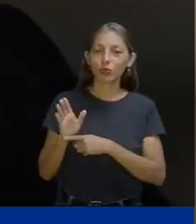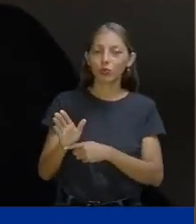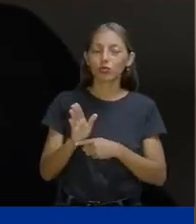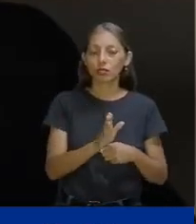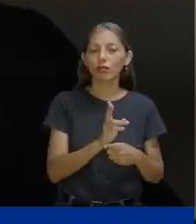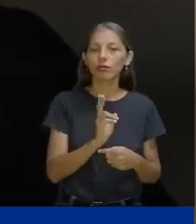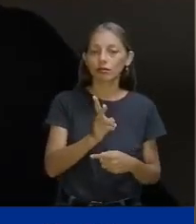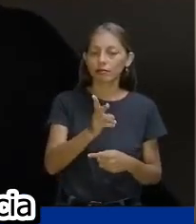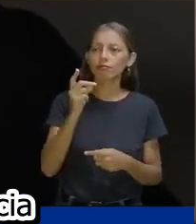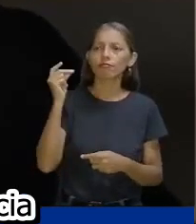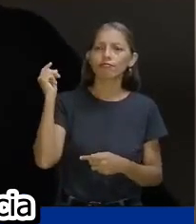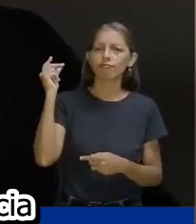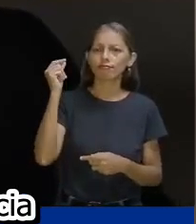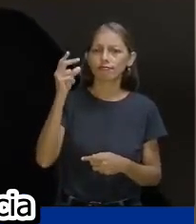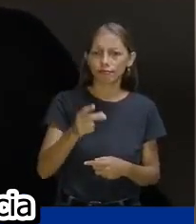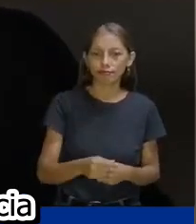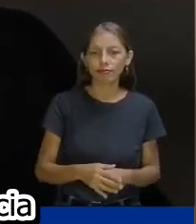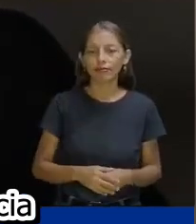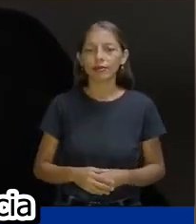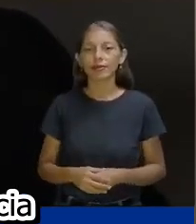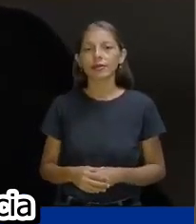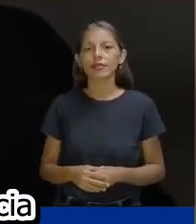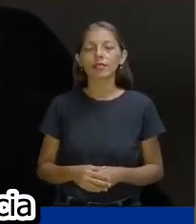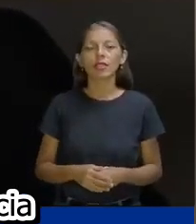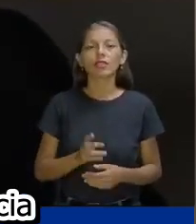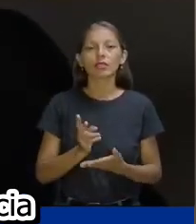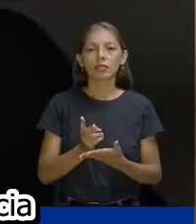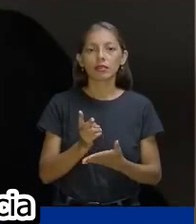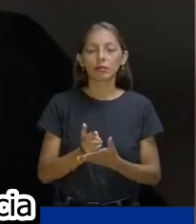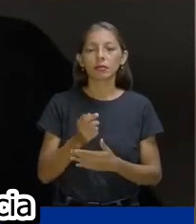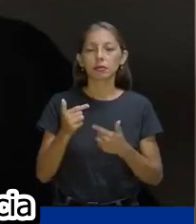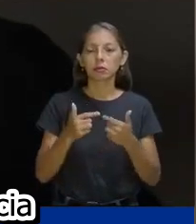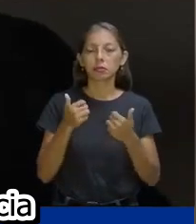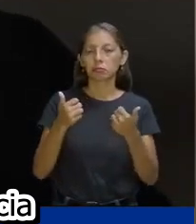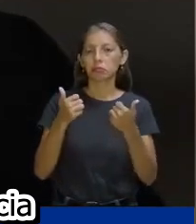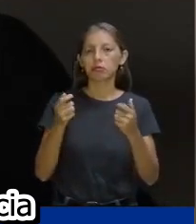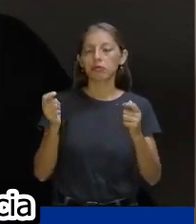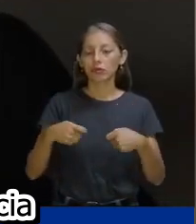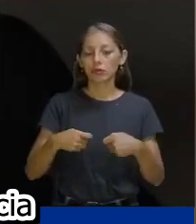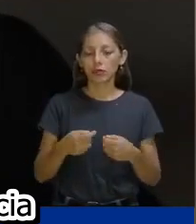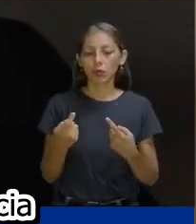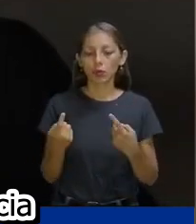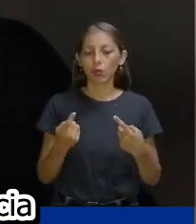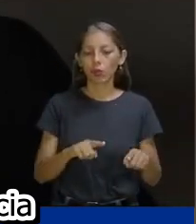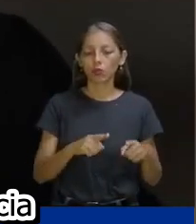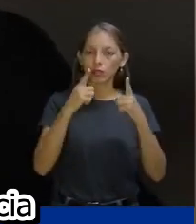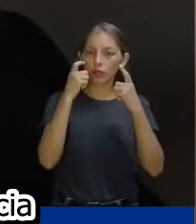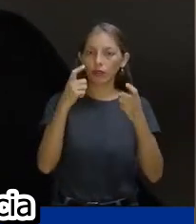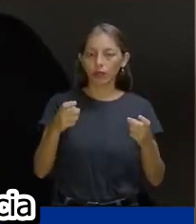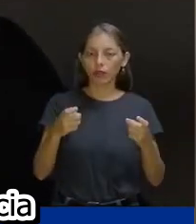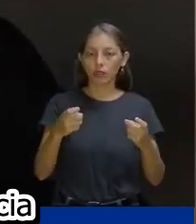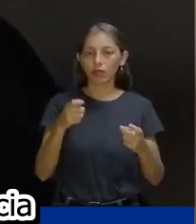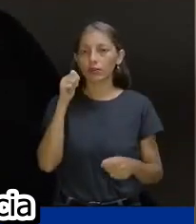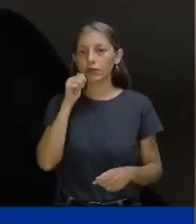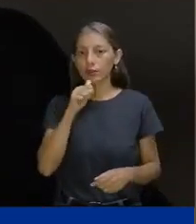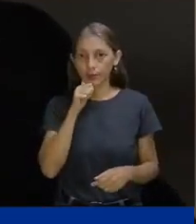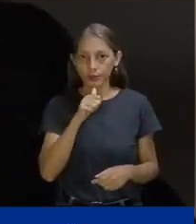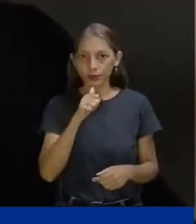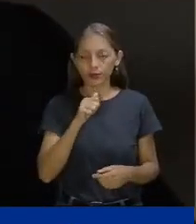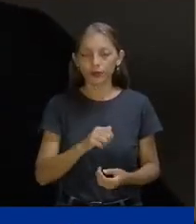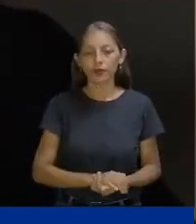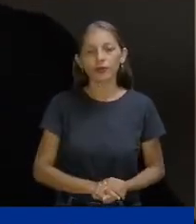e reconhecidamente tem produzido números fantásticos contra a violência de gênero e de proteção às nossas